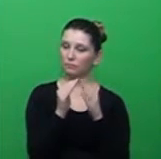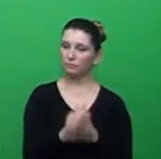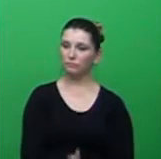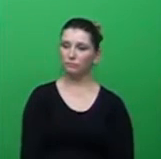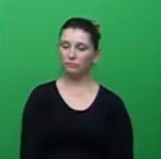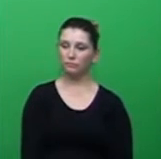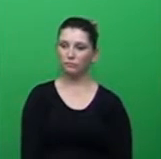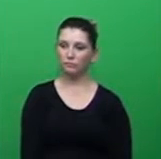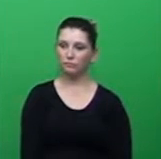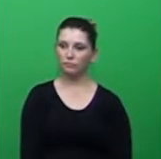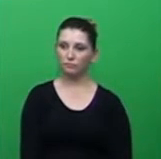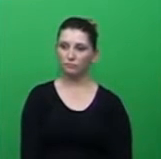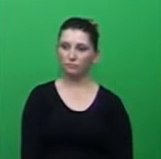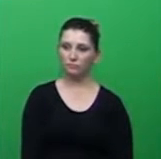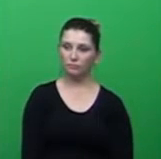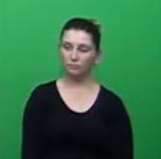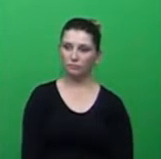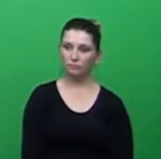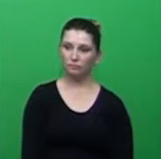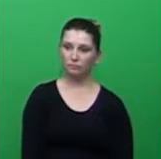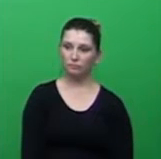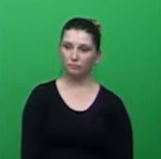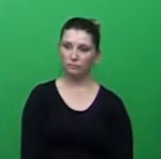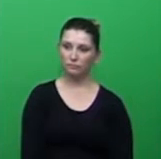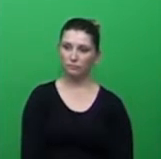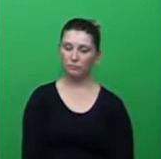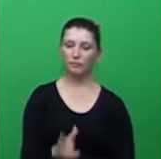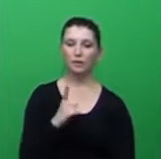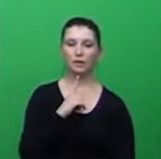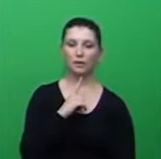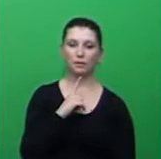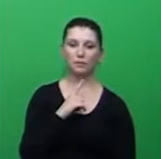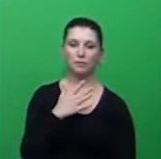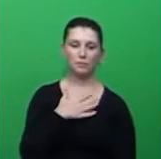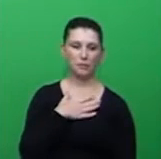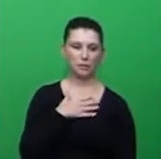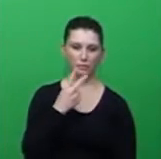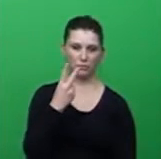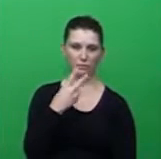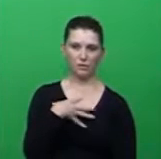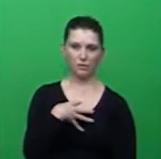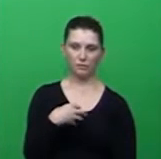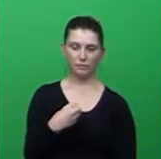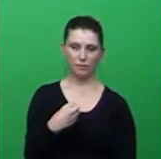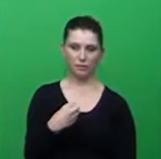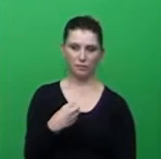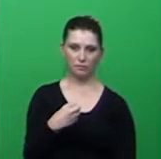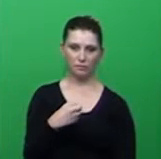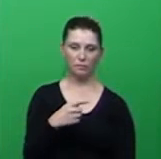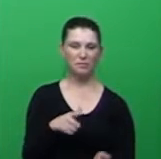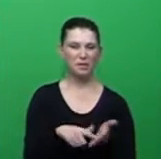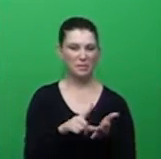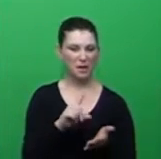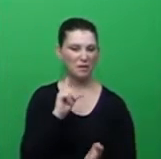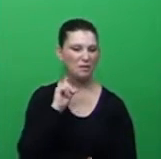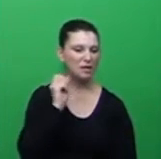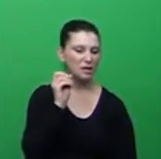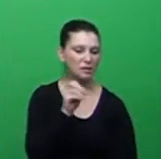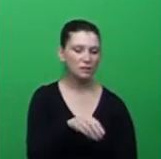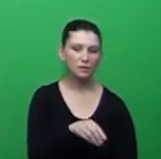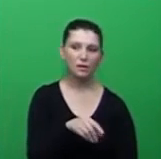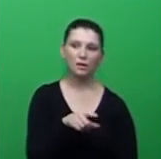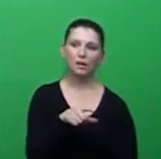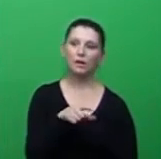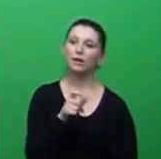A primeira vez que os meus dois filhos, o Vitor e a Clara, jogaram um papel no chão, eu fiz eles juntarem